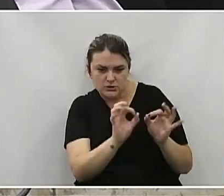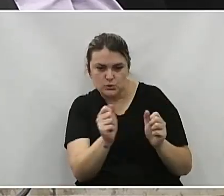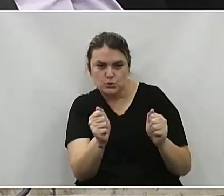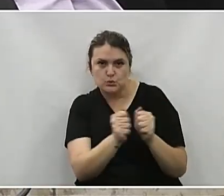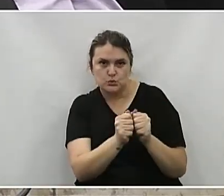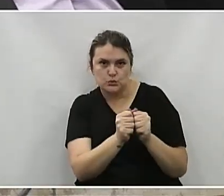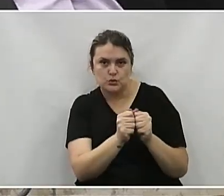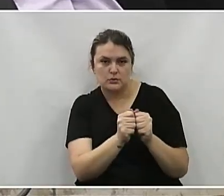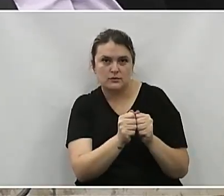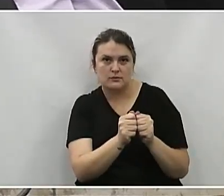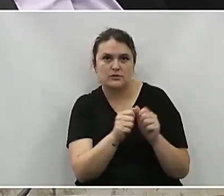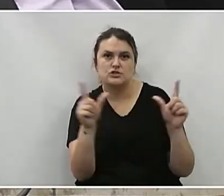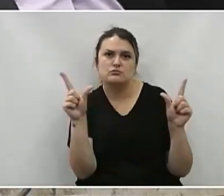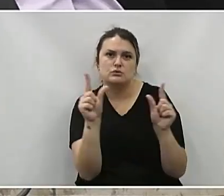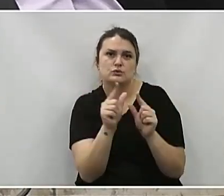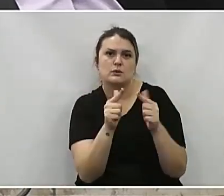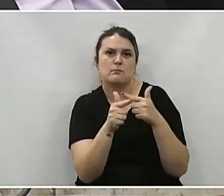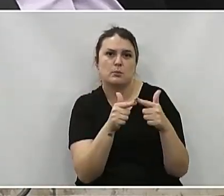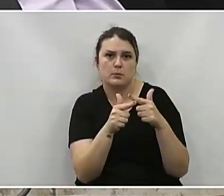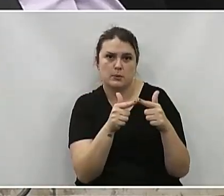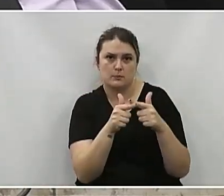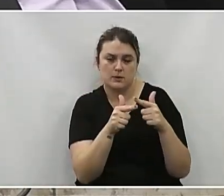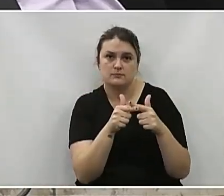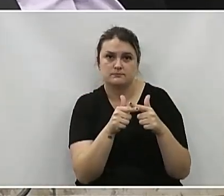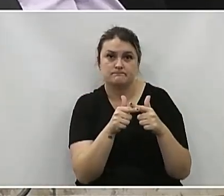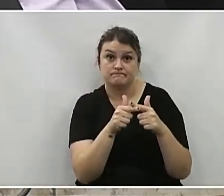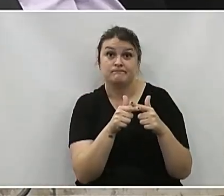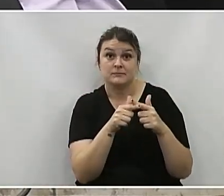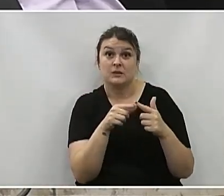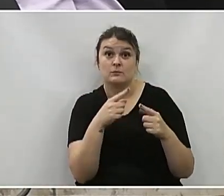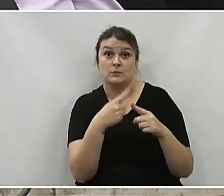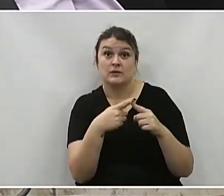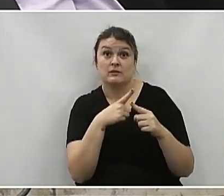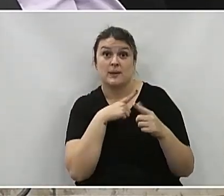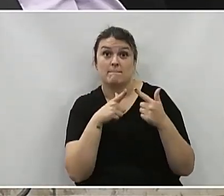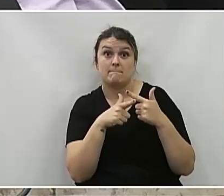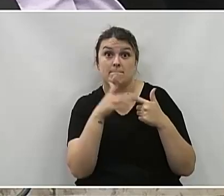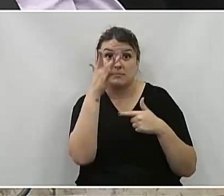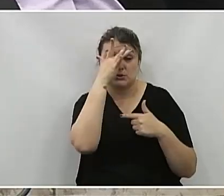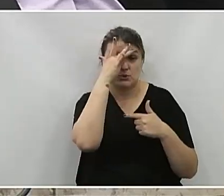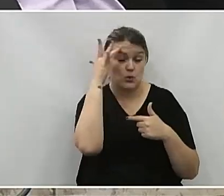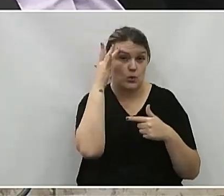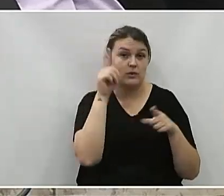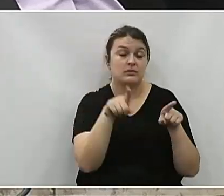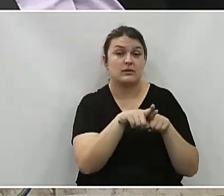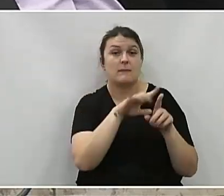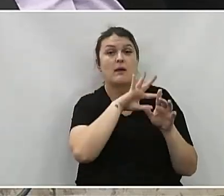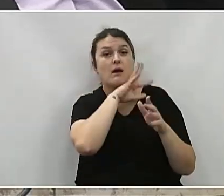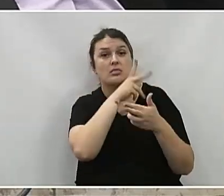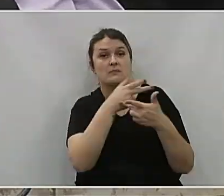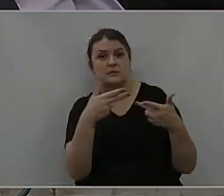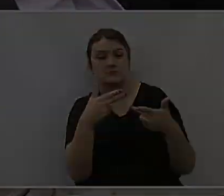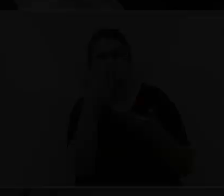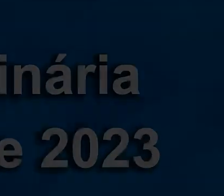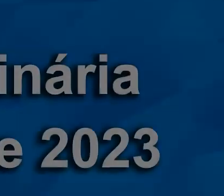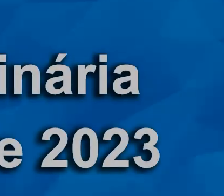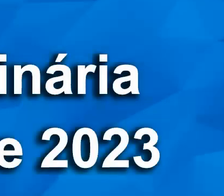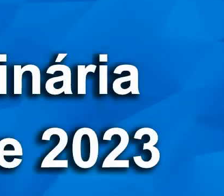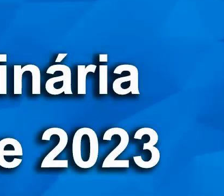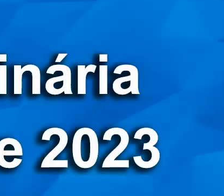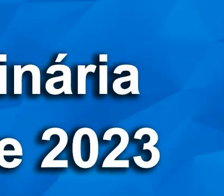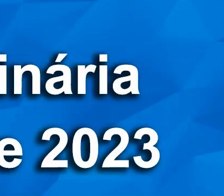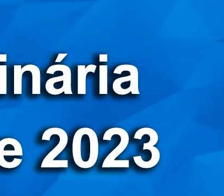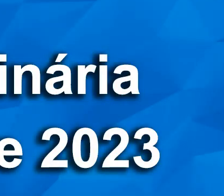poder amenizar os danos tanto para as pessoas quanto para os animais aqui na nossa cidade Muito Obrigada e boa